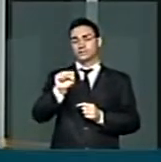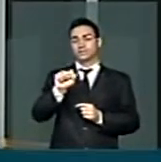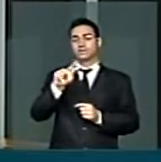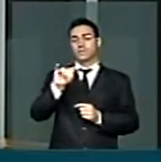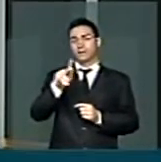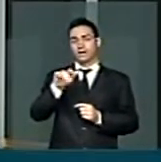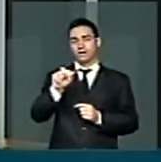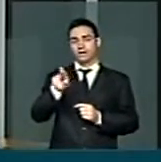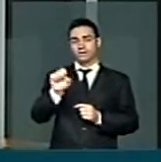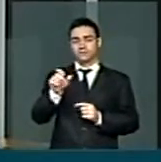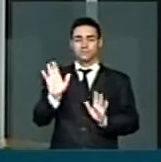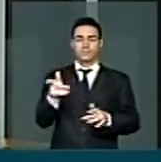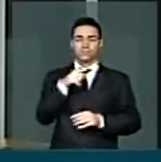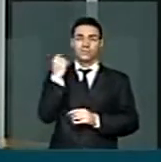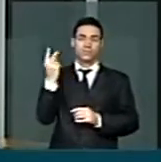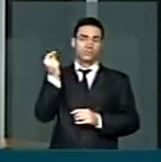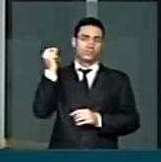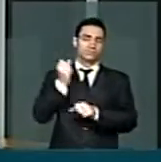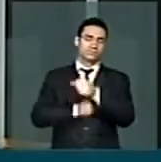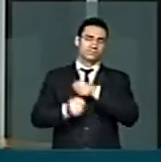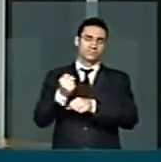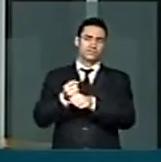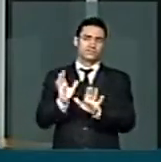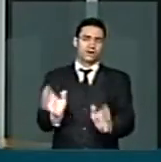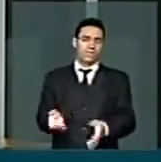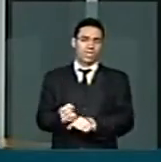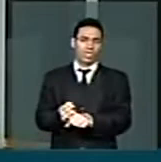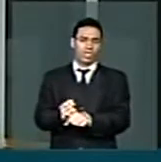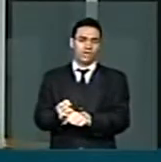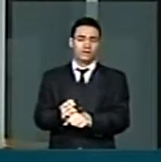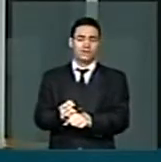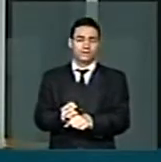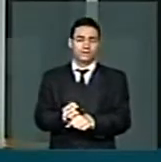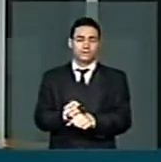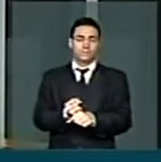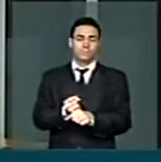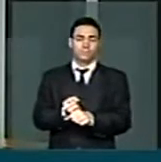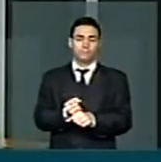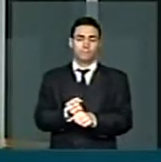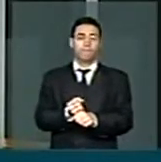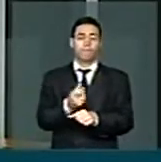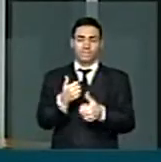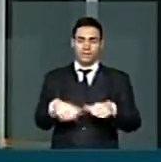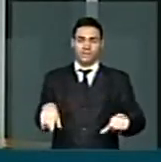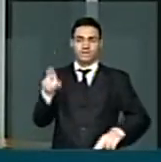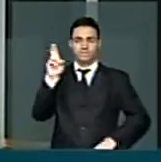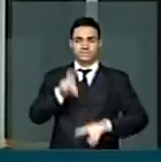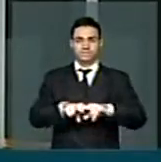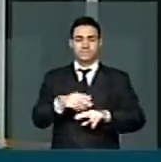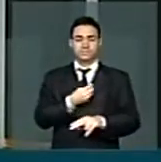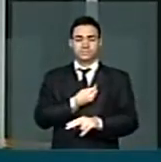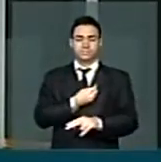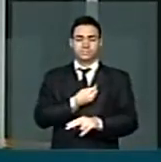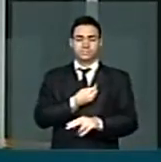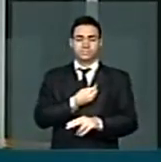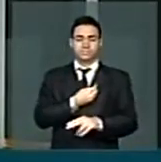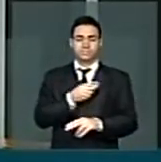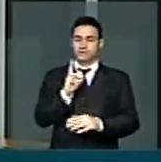encontra mais entre nós, já partiu em demanda da eternidade, que tomava assento exatamente na